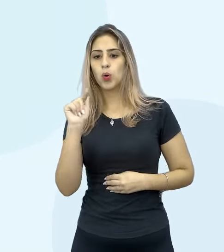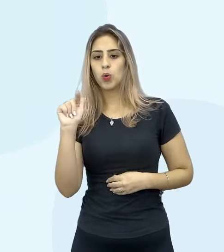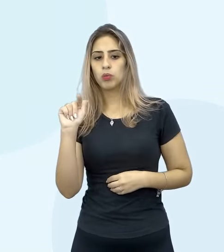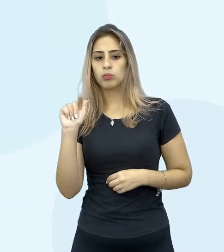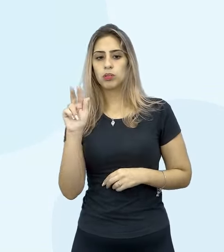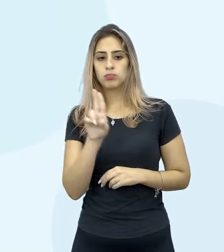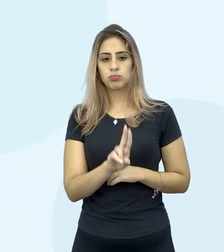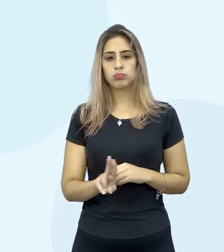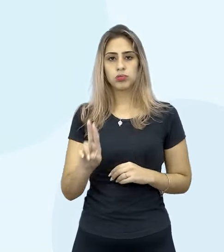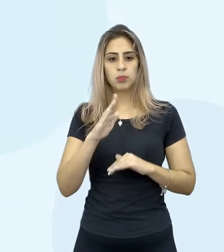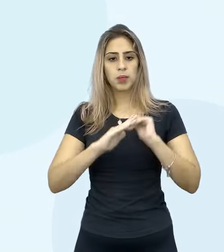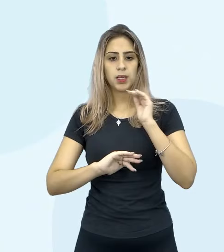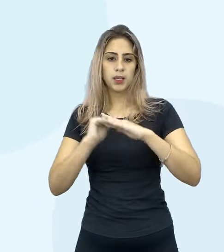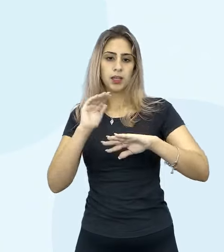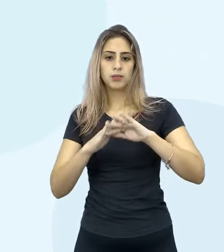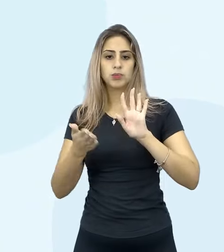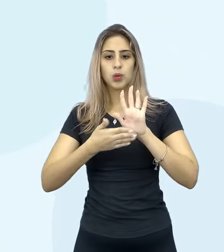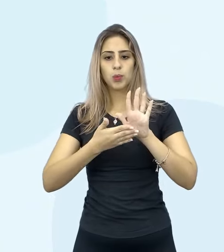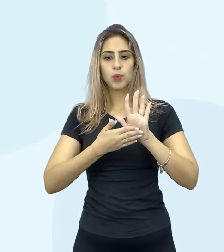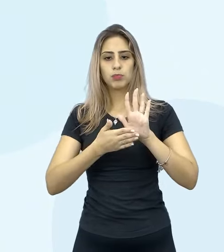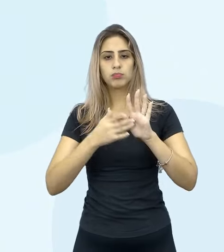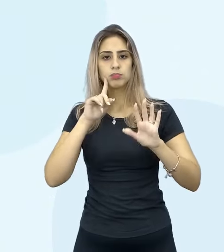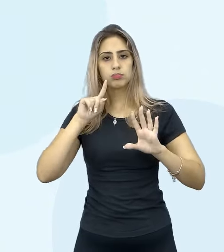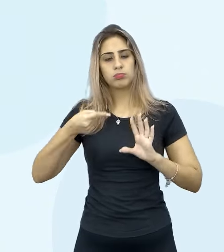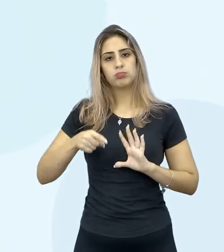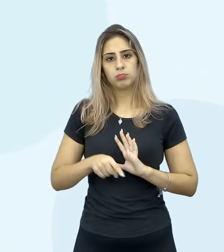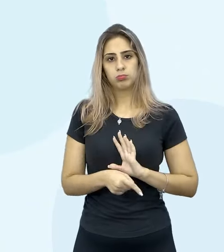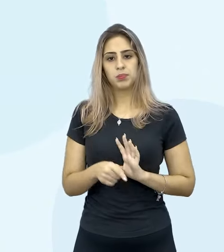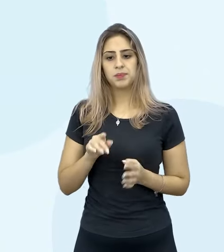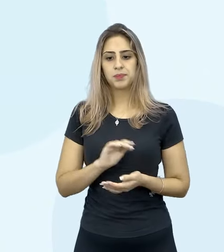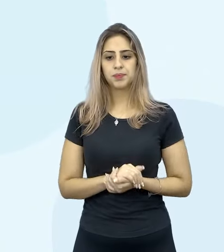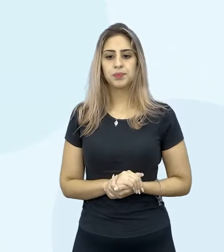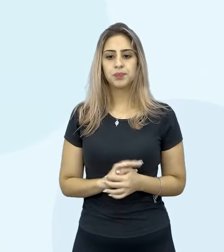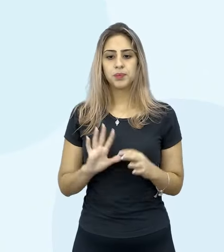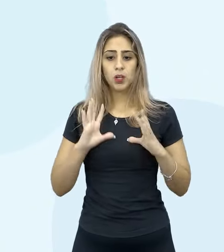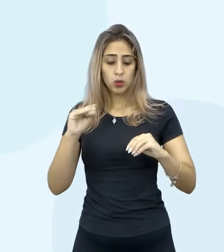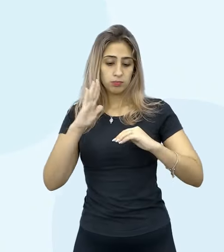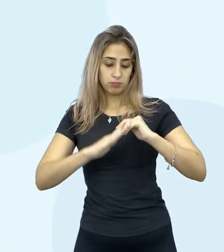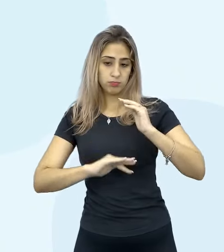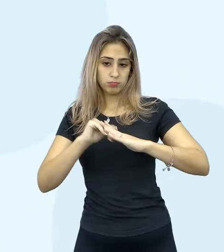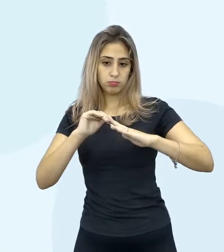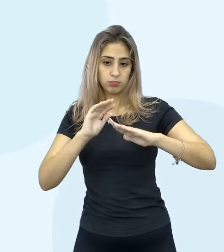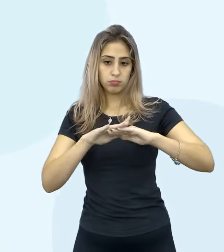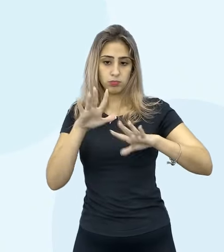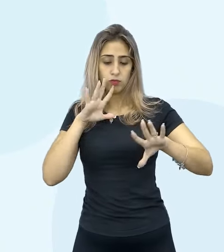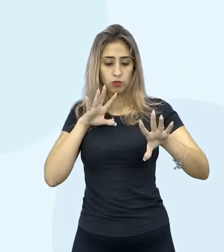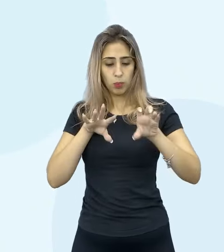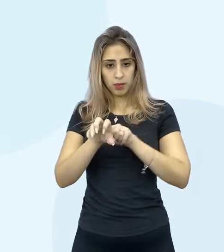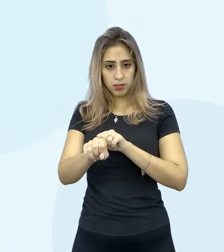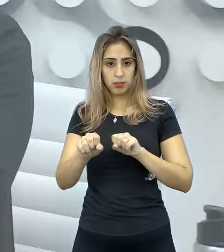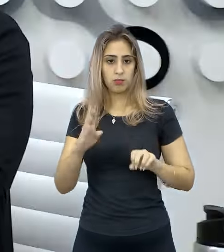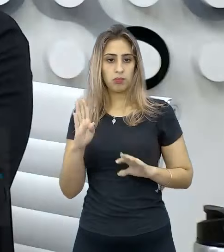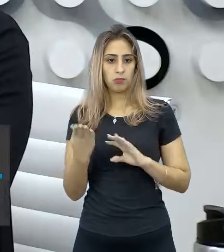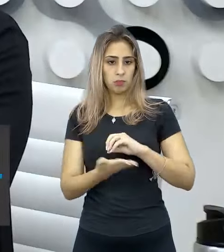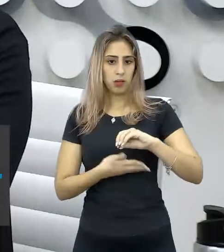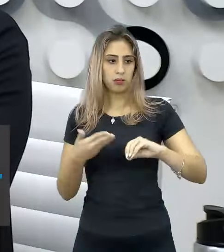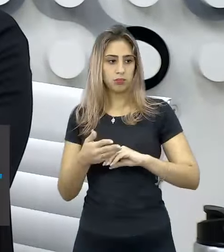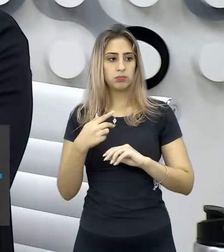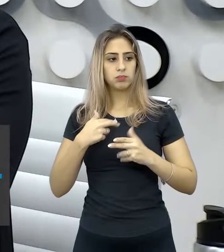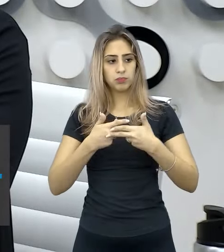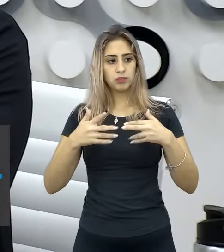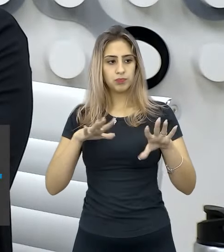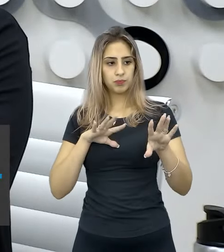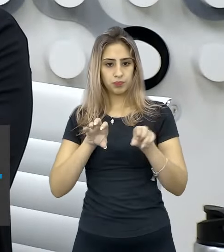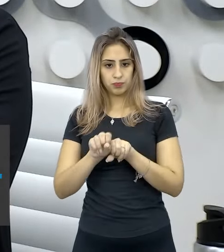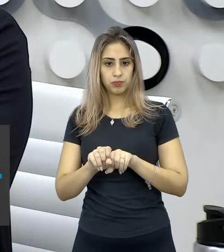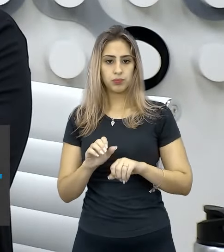na utilização das habilidades propostas para os aprofundamentos. Então, toda habilidade ali da formação geral básica e dos itinerários